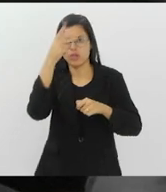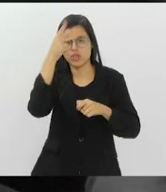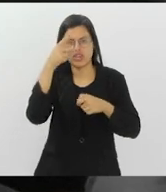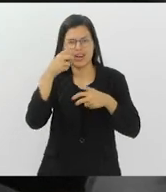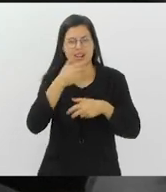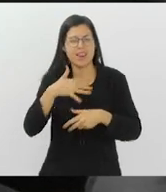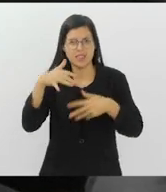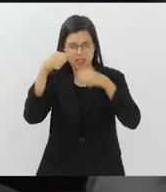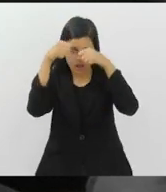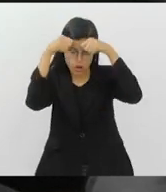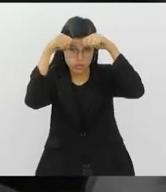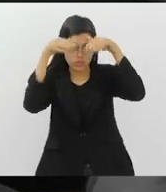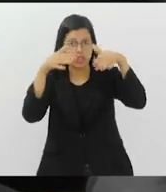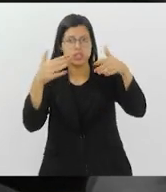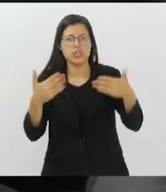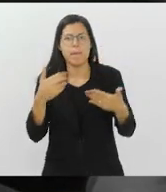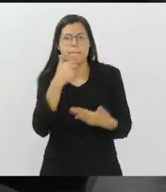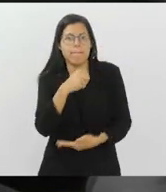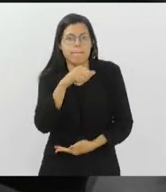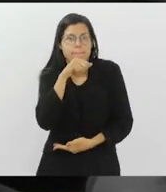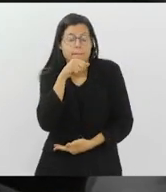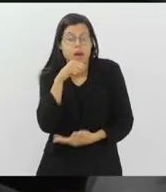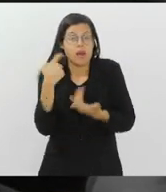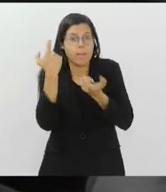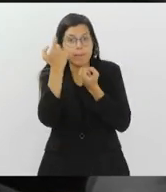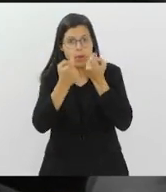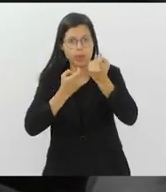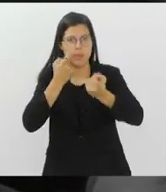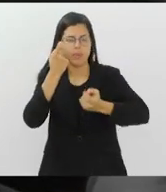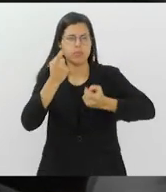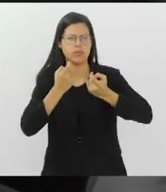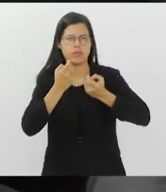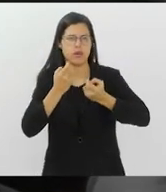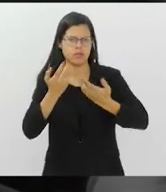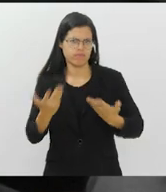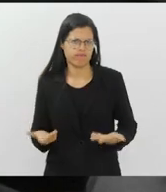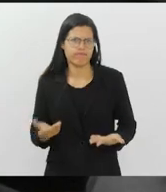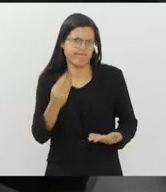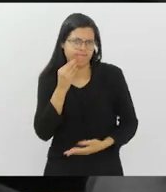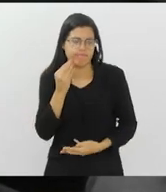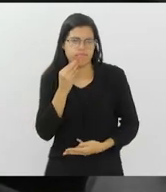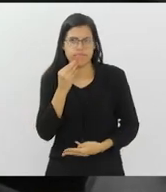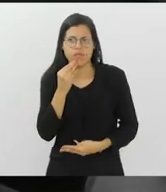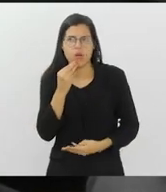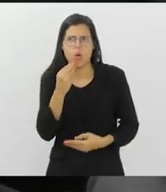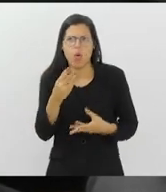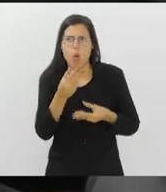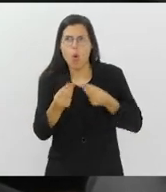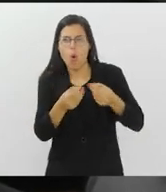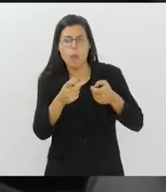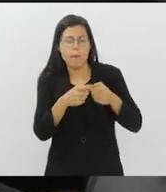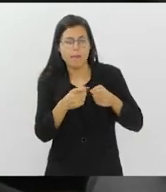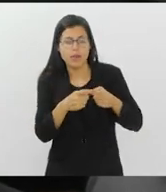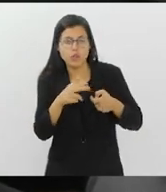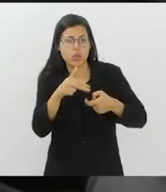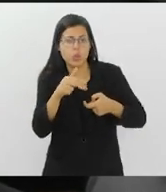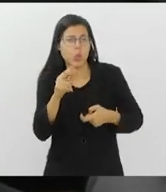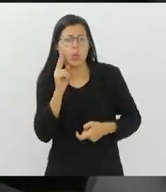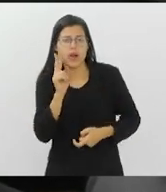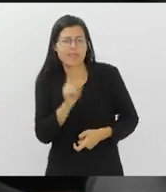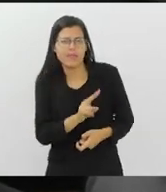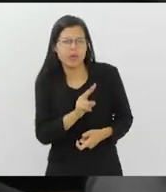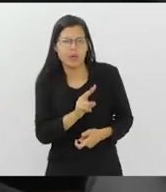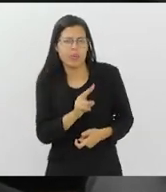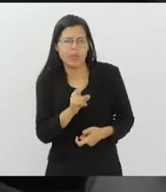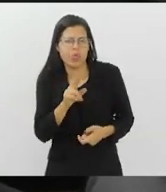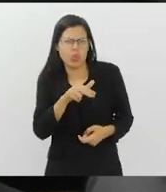E as mães desesperadas, claro, porque quem, como um médico que nunca viu aquela criança, pode tomar essa decisão, e o plano de